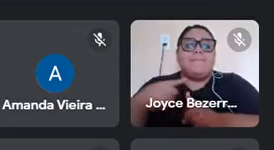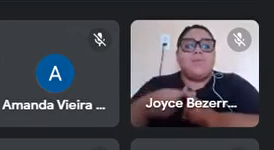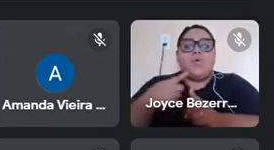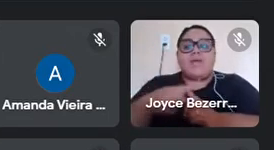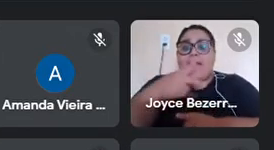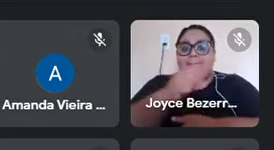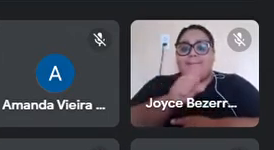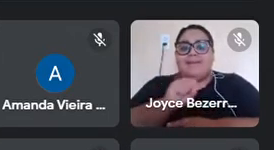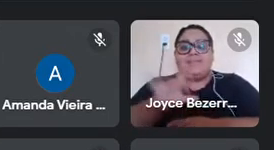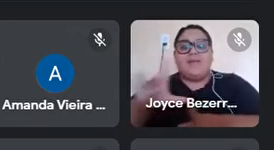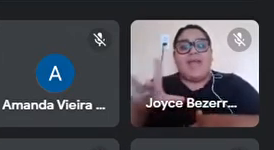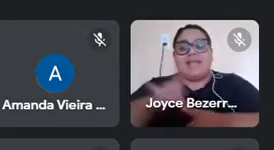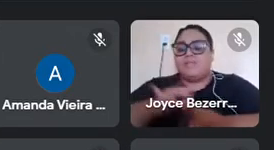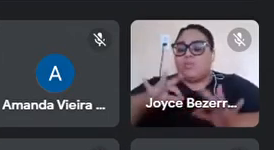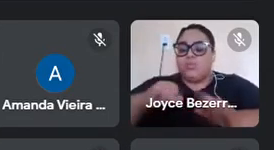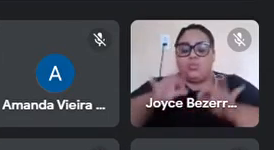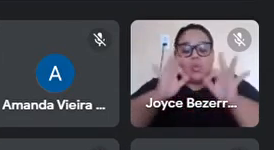ok?